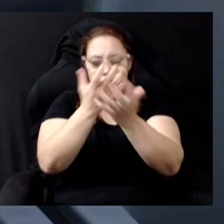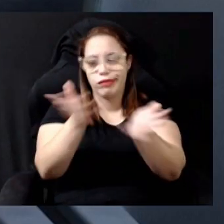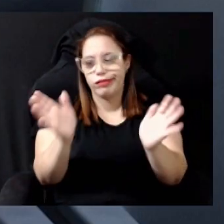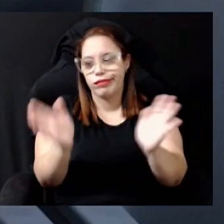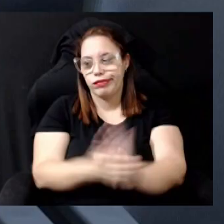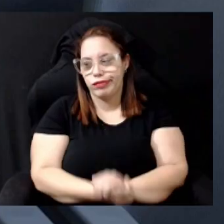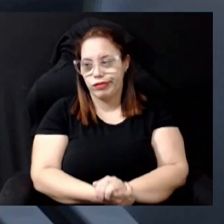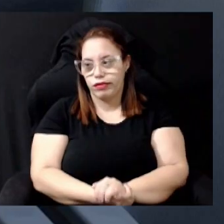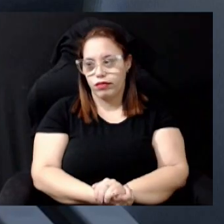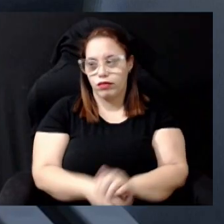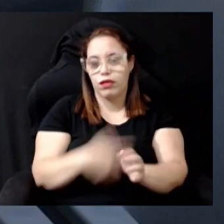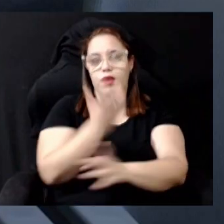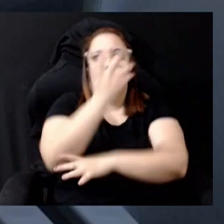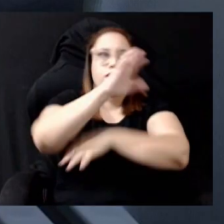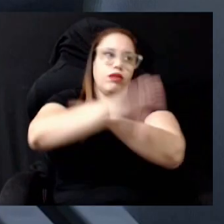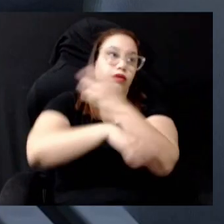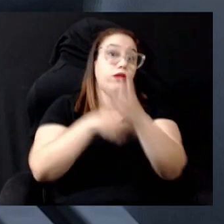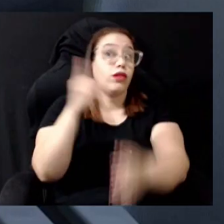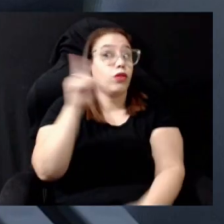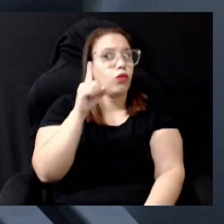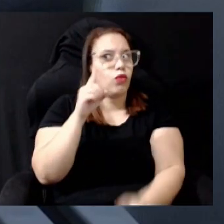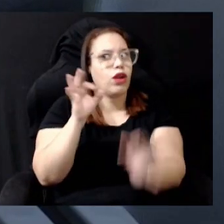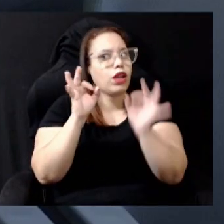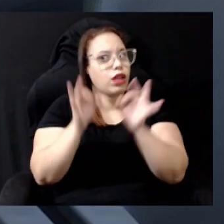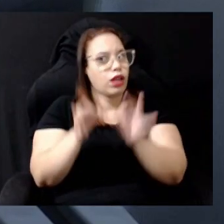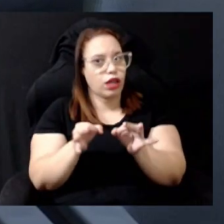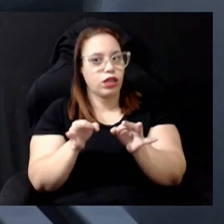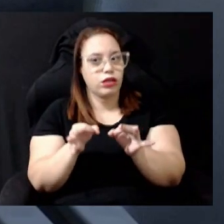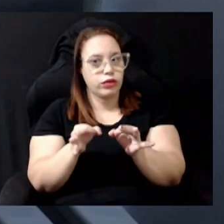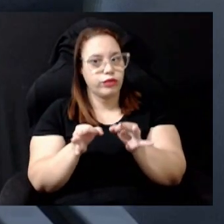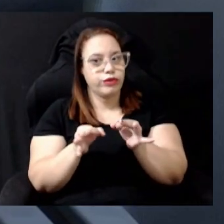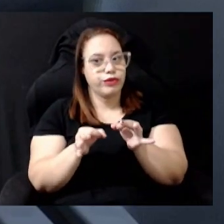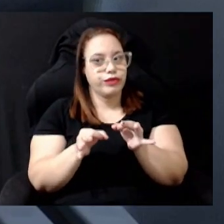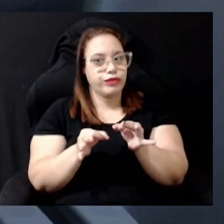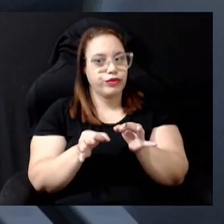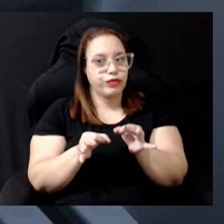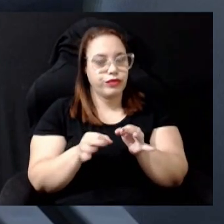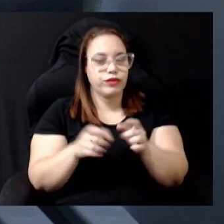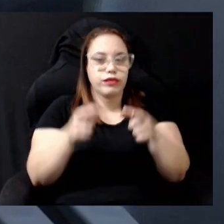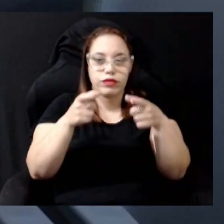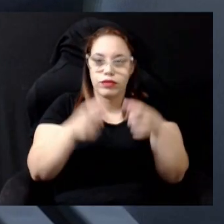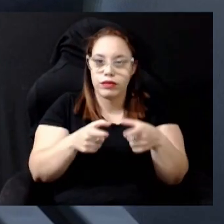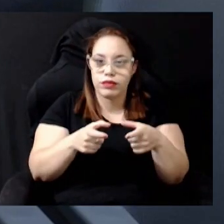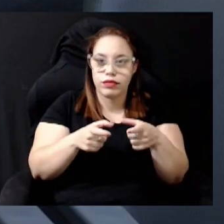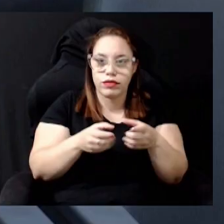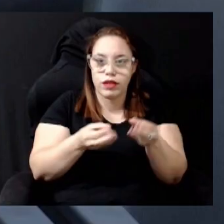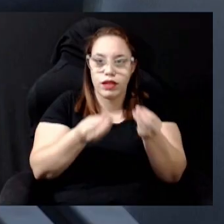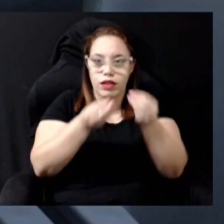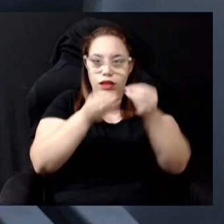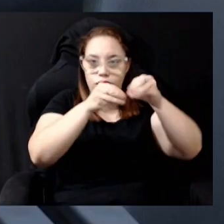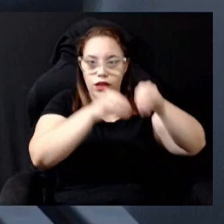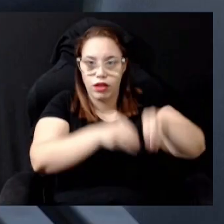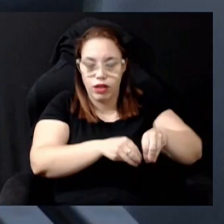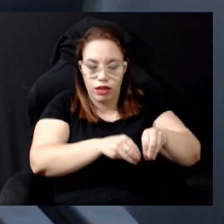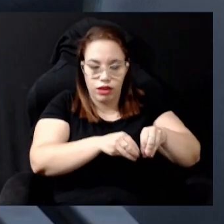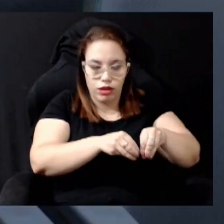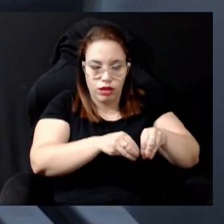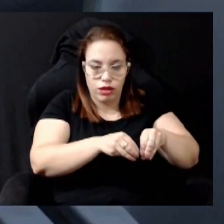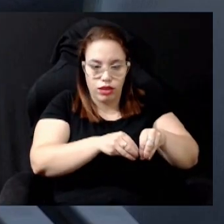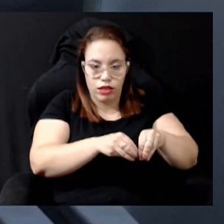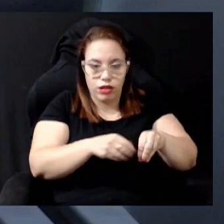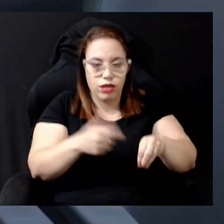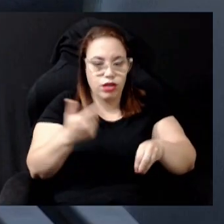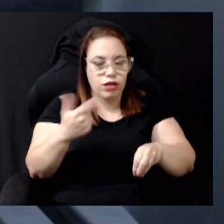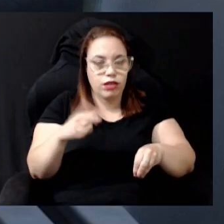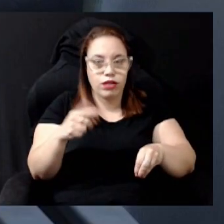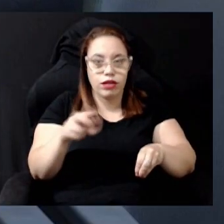quintalzinho, não é o momento adequado. Assim como o lugar de descartar aqueles objetos que não se utiliza mais em casa